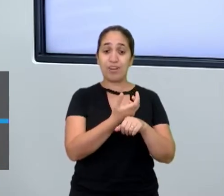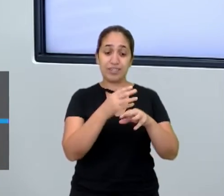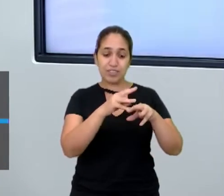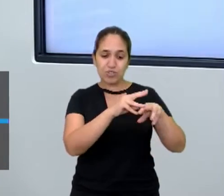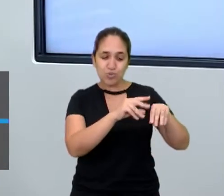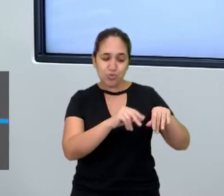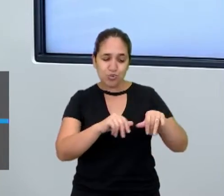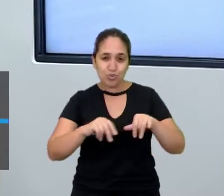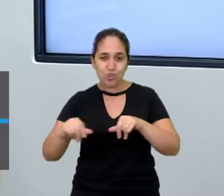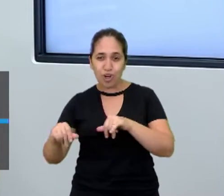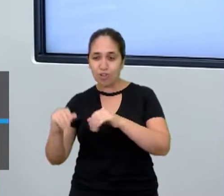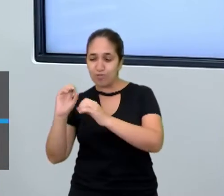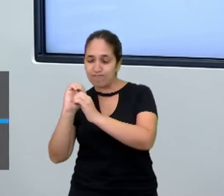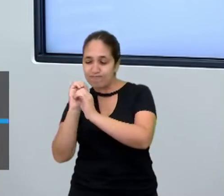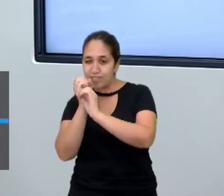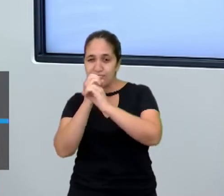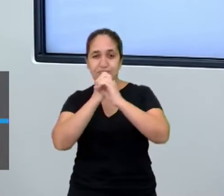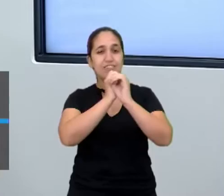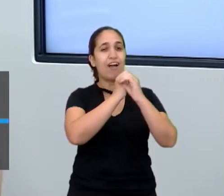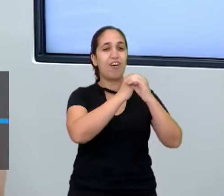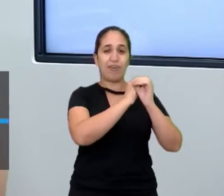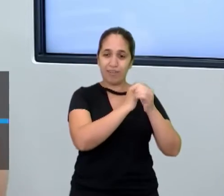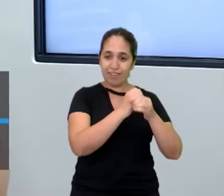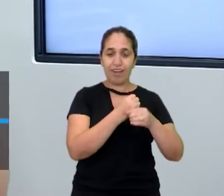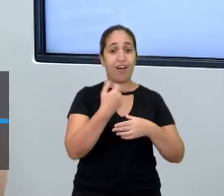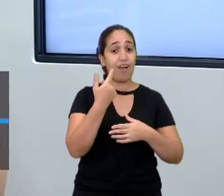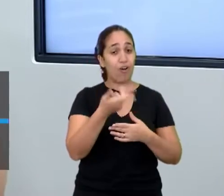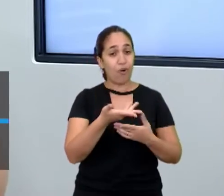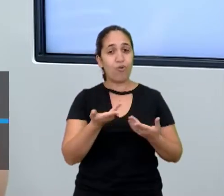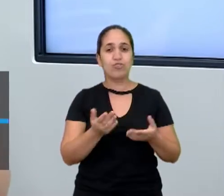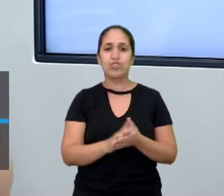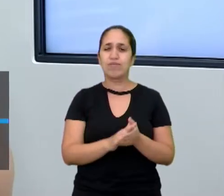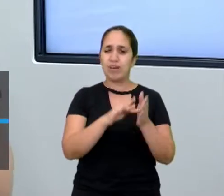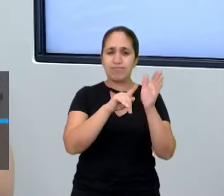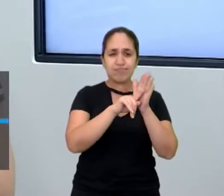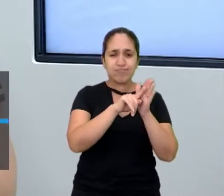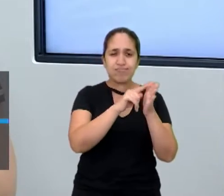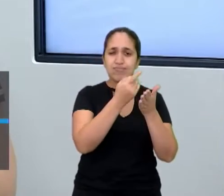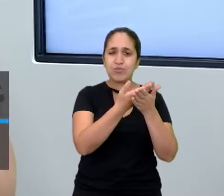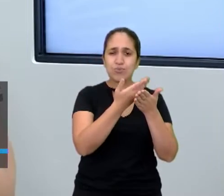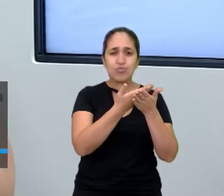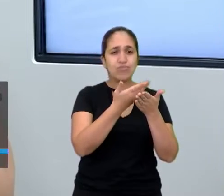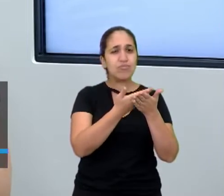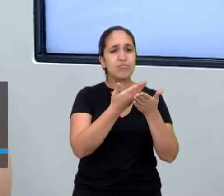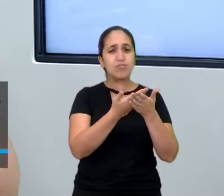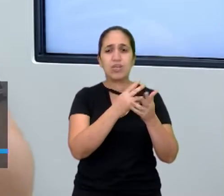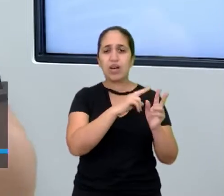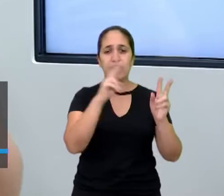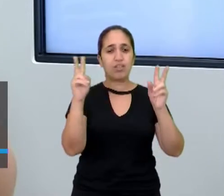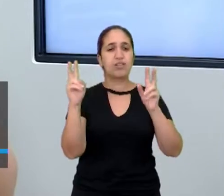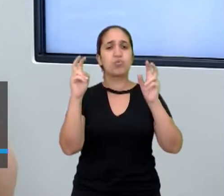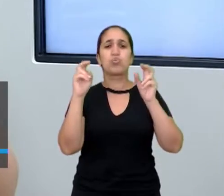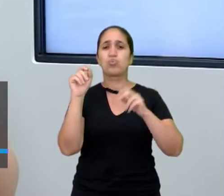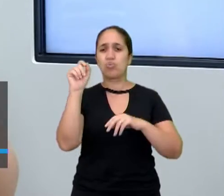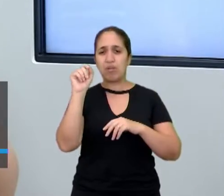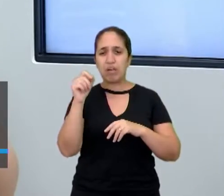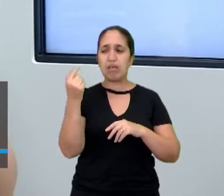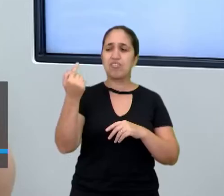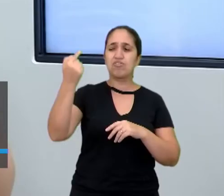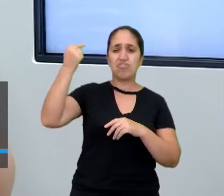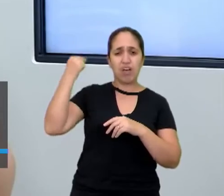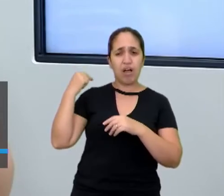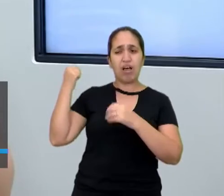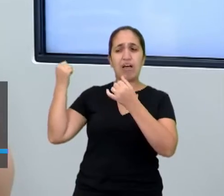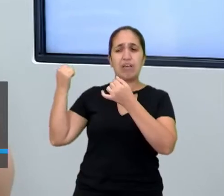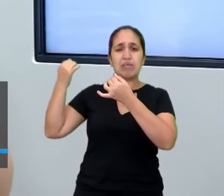à célula. Hoje a gente vai trabalhar um pouquinho mais a respeito aí, do que a gente já havia